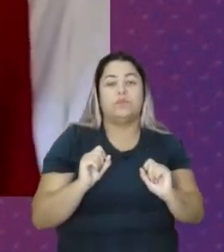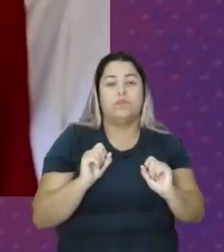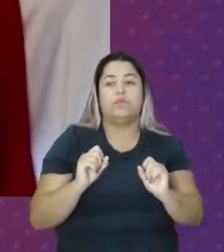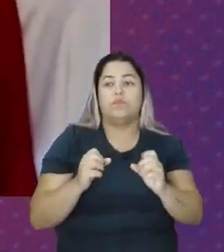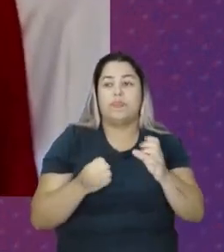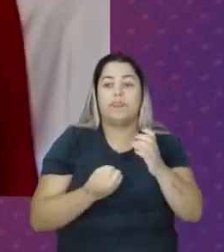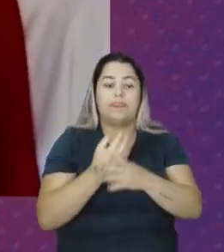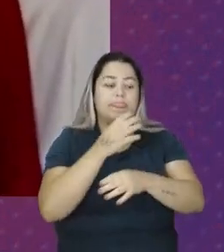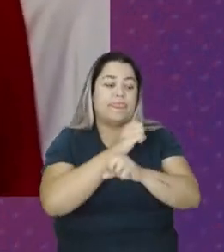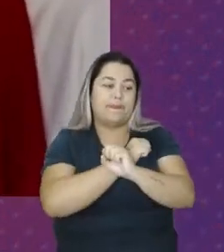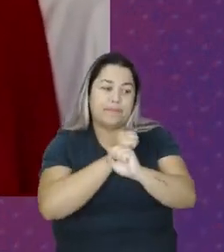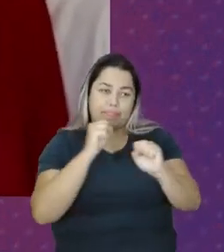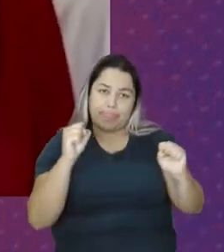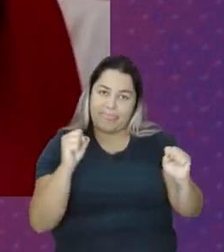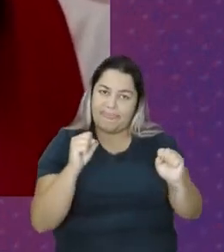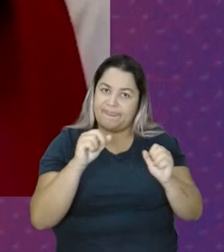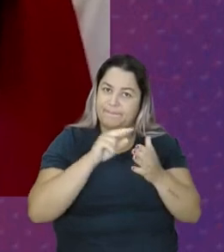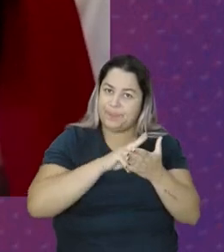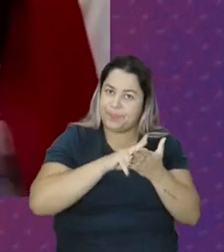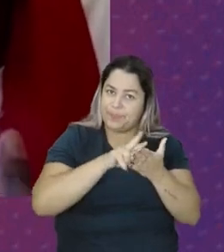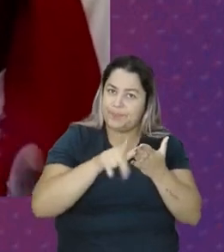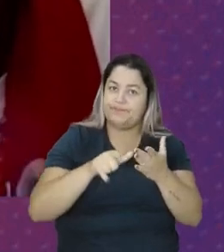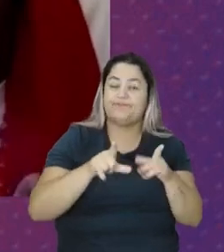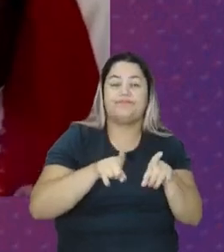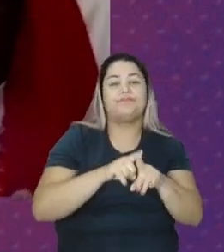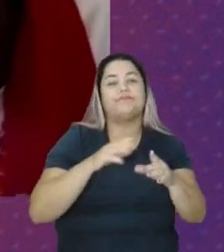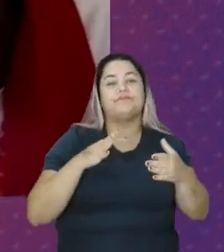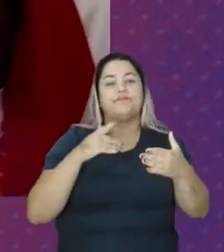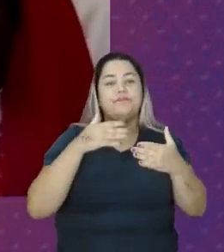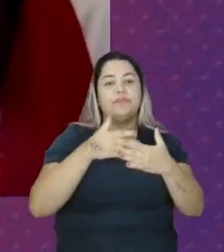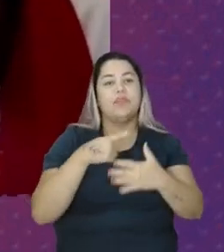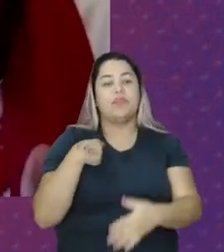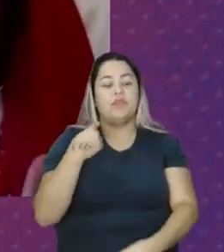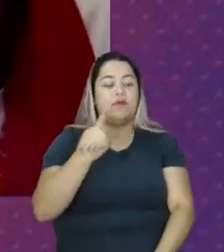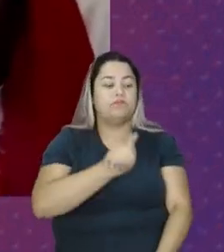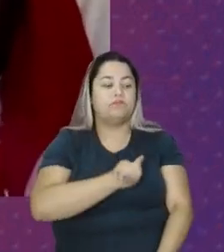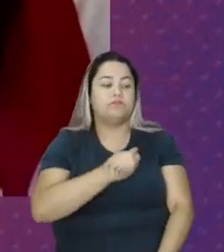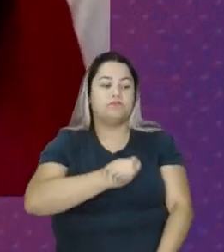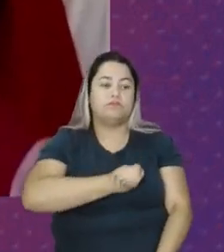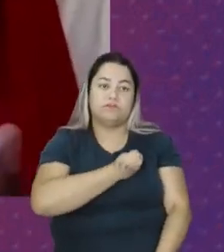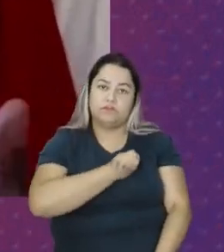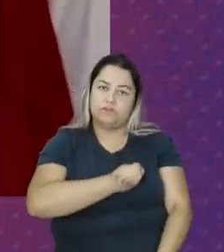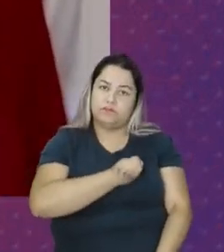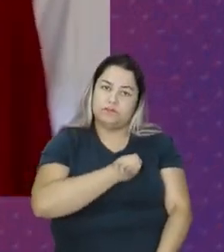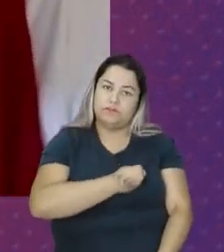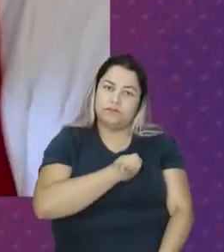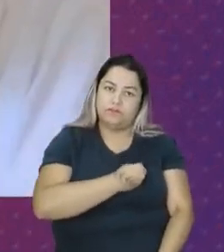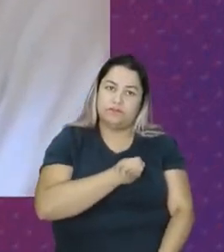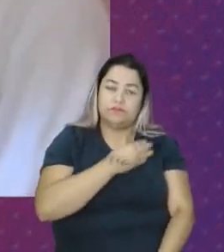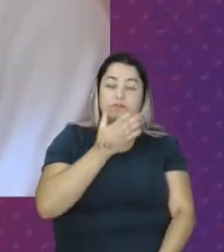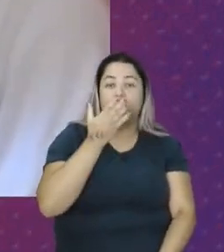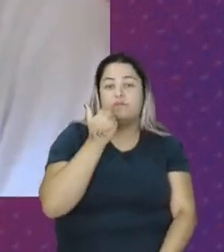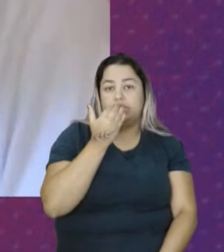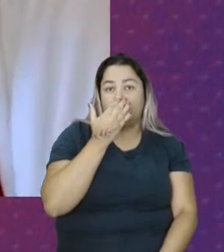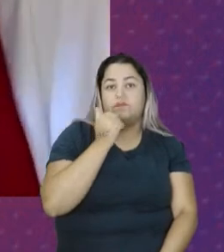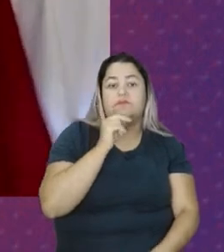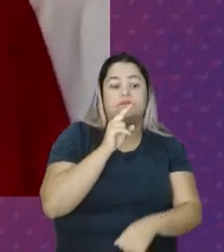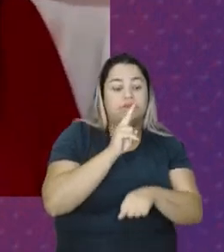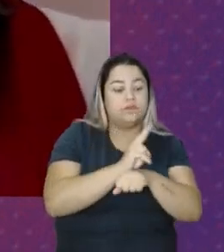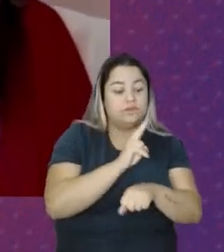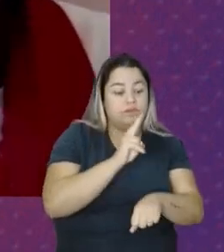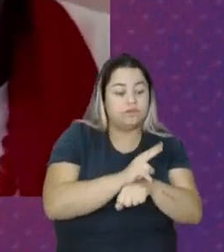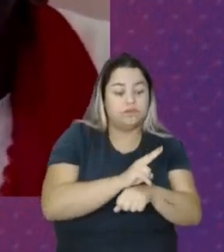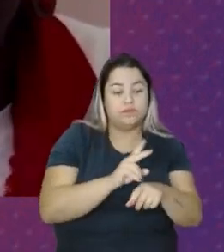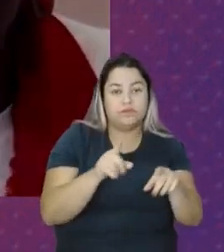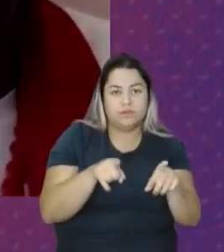crio possibilidades de nós termos a proteção às nossas vidas, a termos os alimentos mais protegidos, é